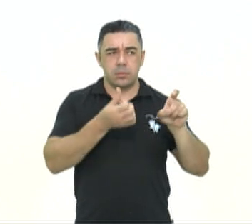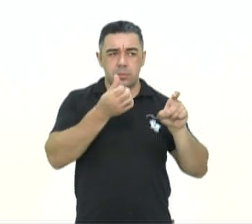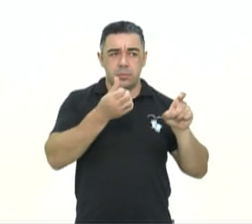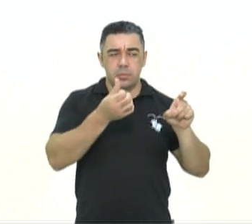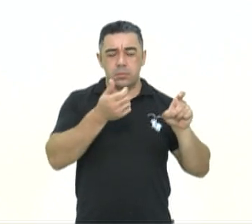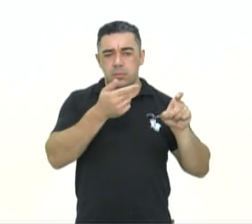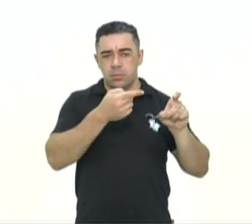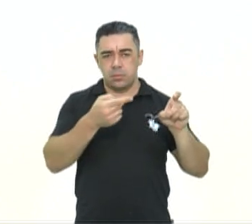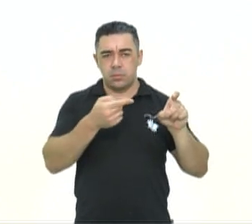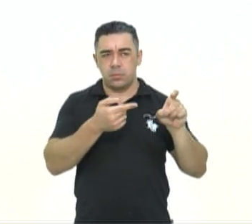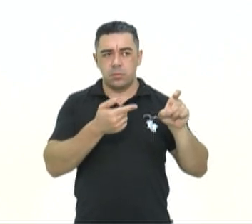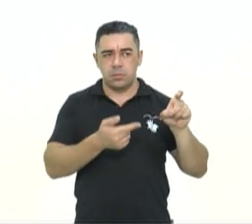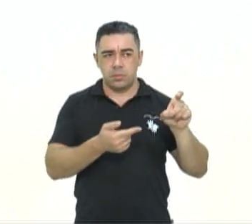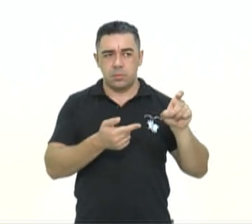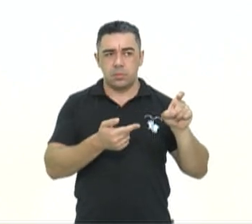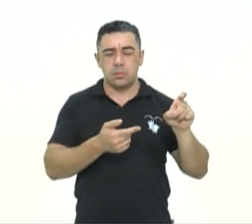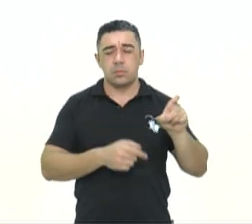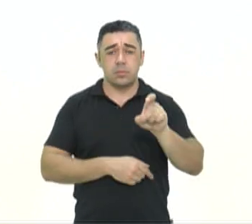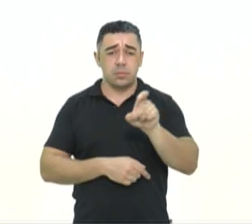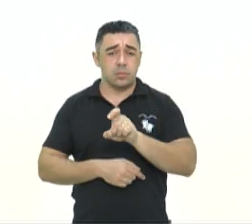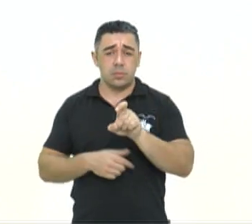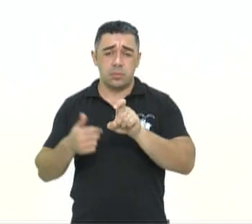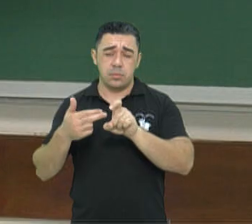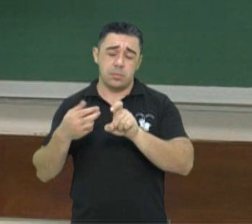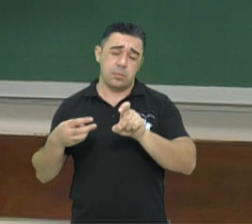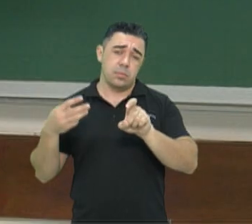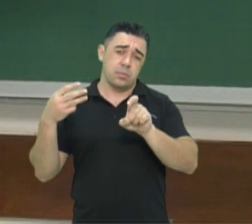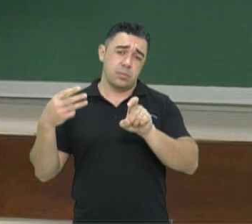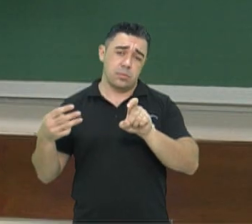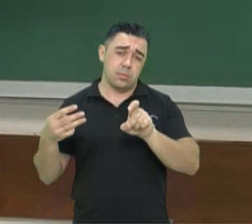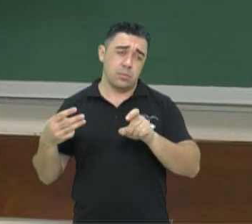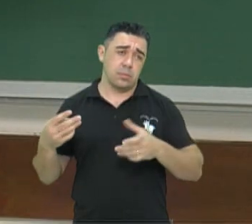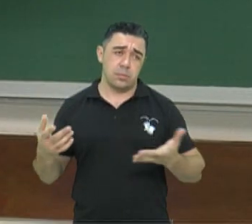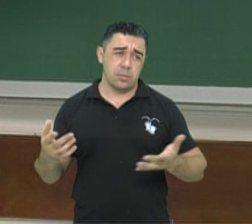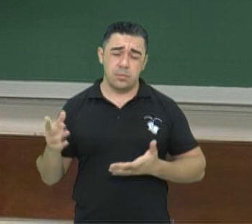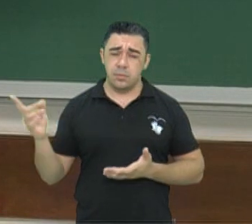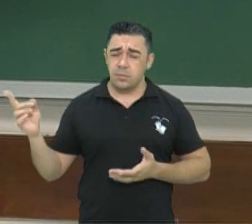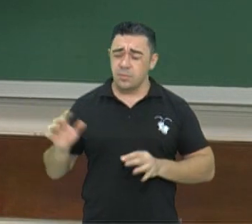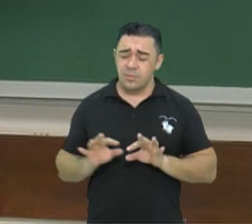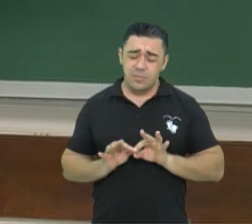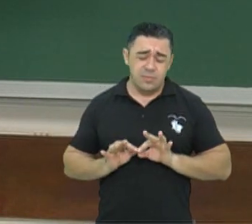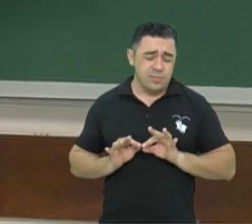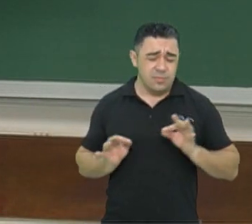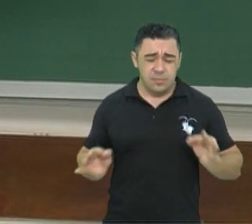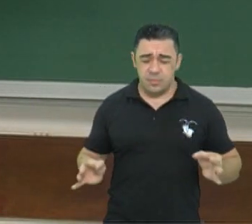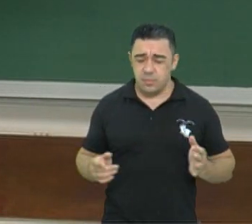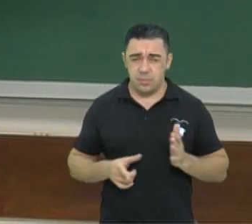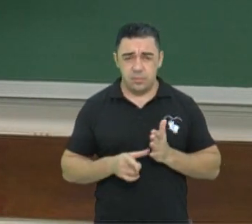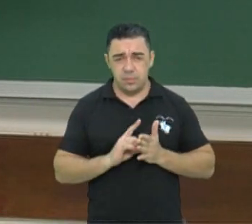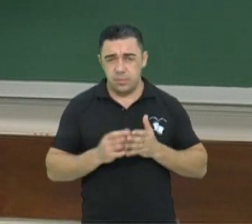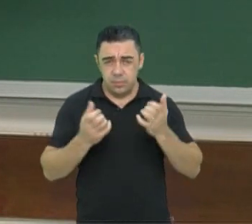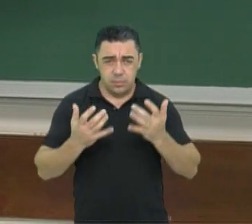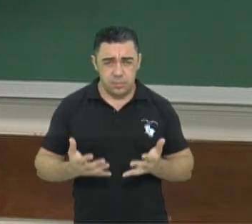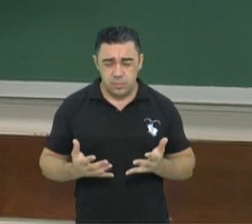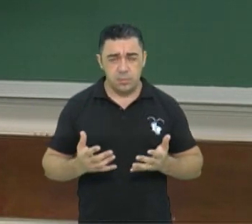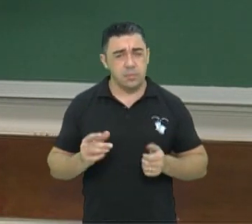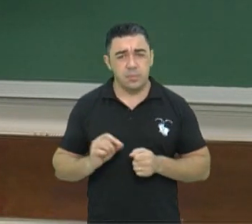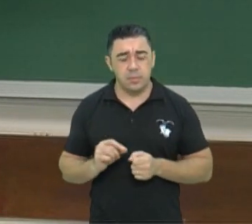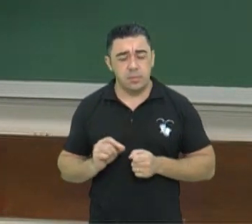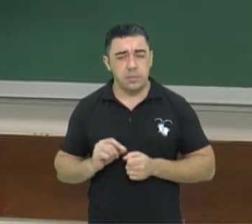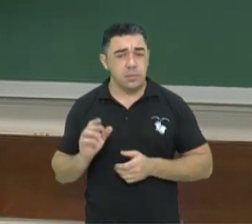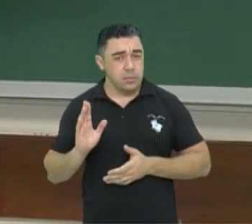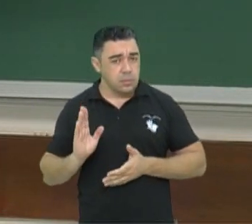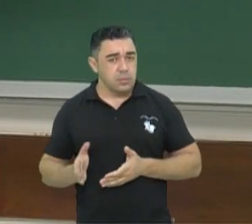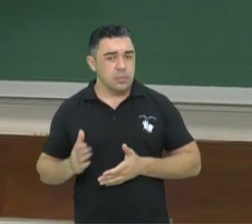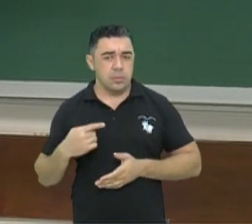igual a 1,5 vezes 4. Então, aqui tem uma continha, né? Como eu falei no início da aula, a gente é